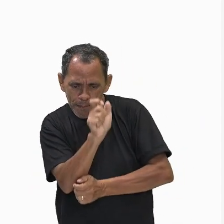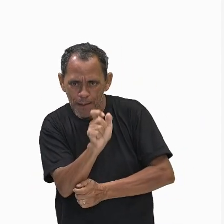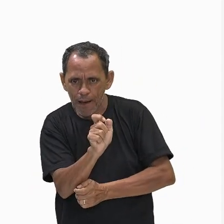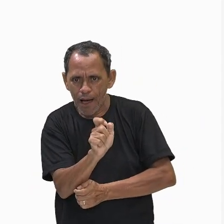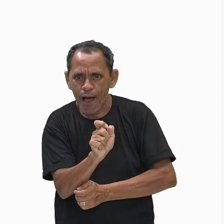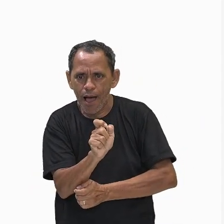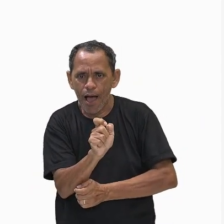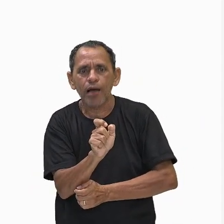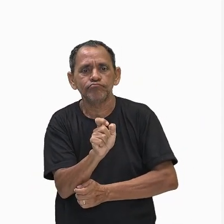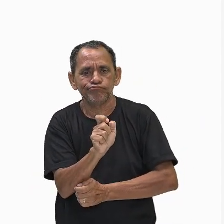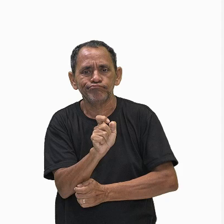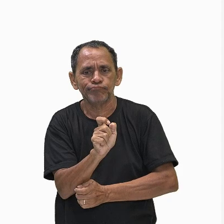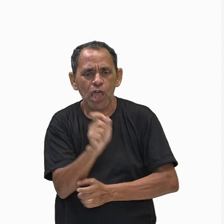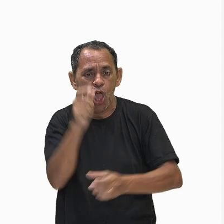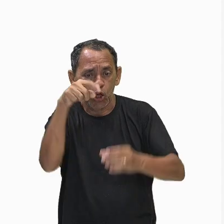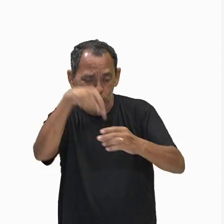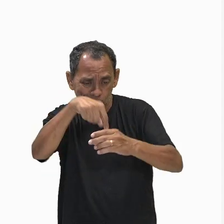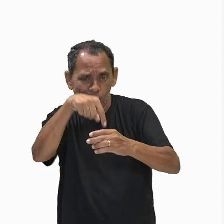arcos reflexos,